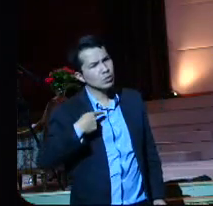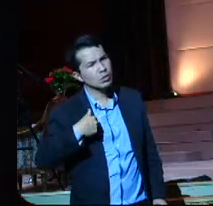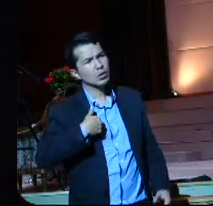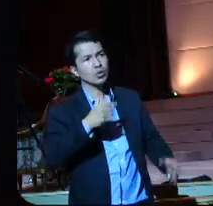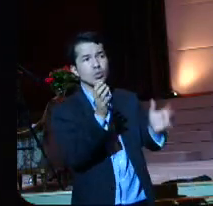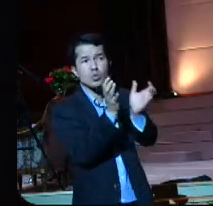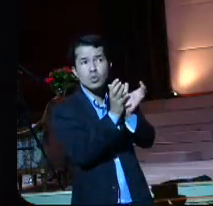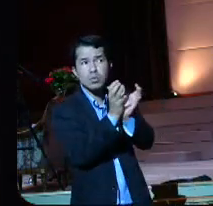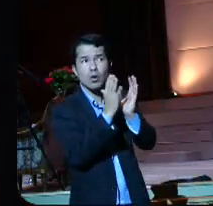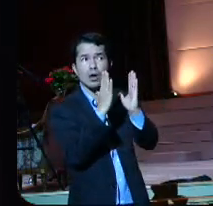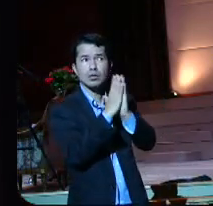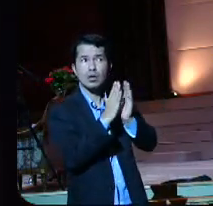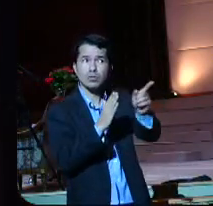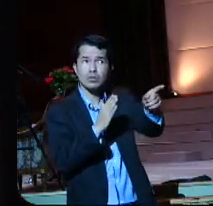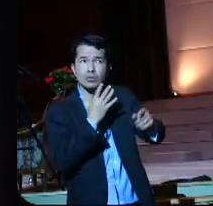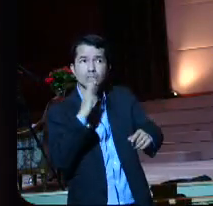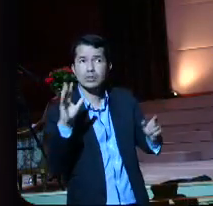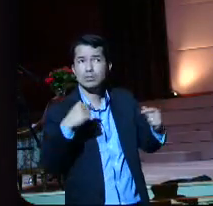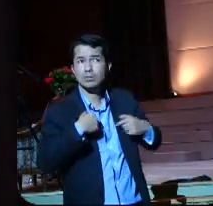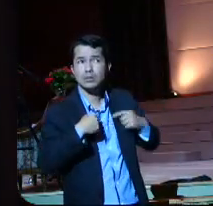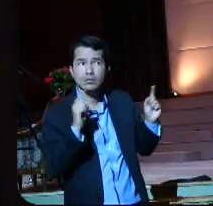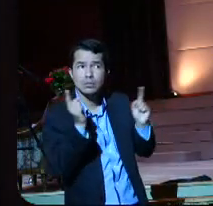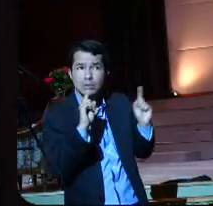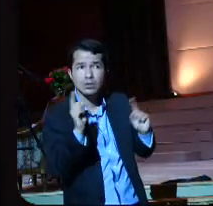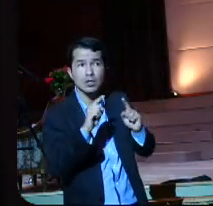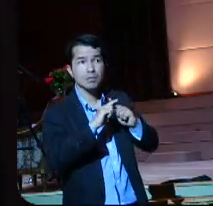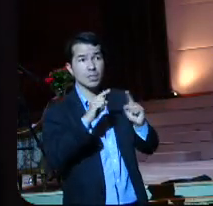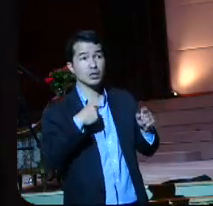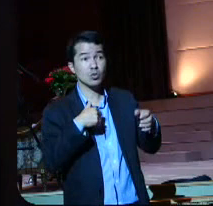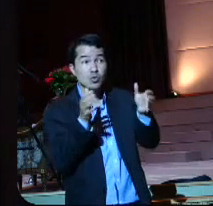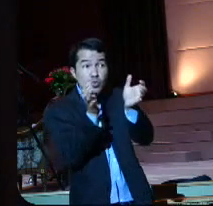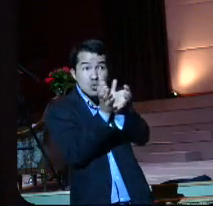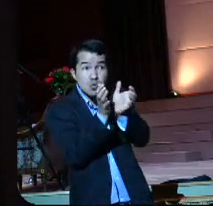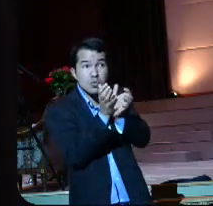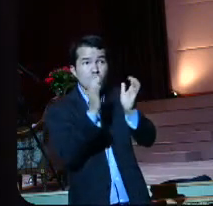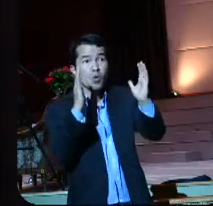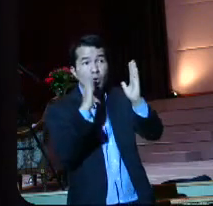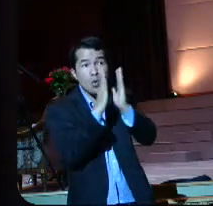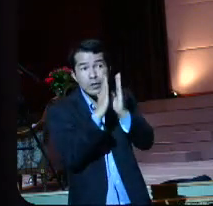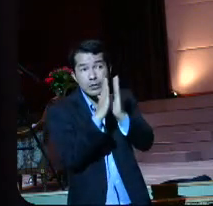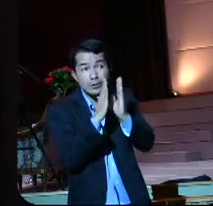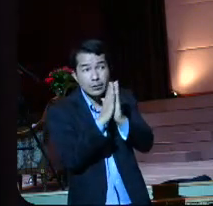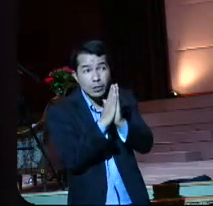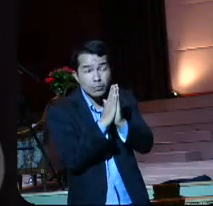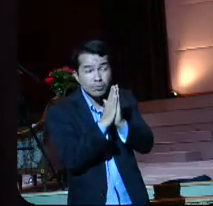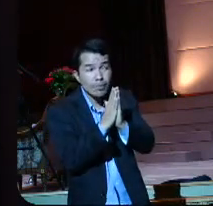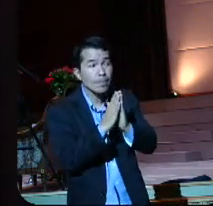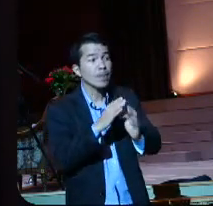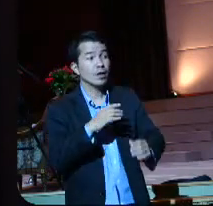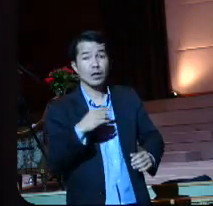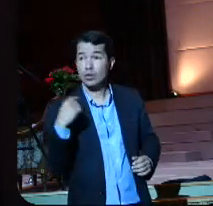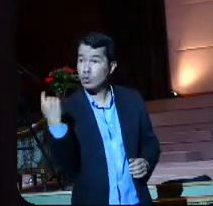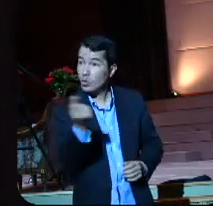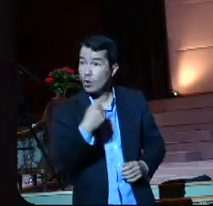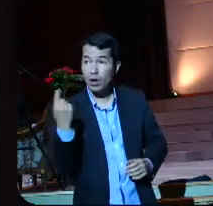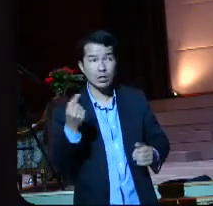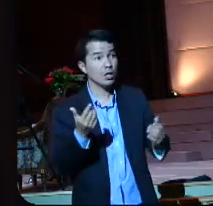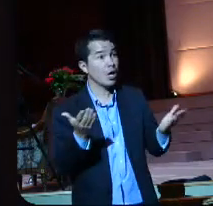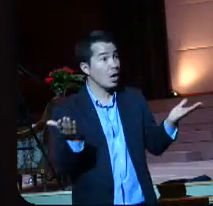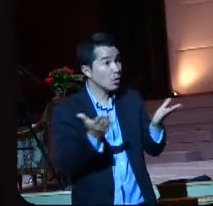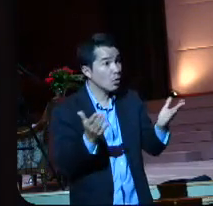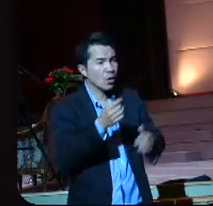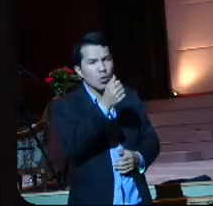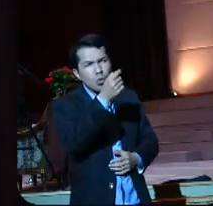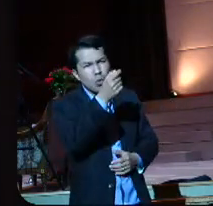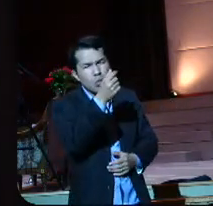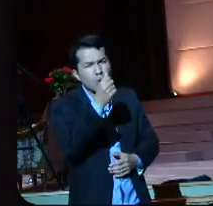oração. O senhor não conhece a gente, mas eu faço parte de um grupo de oração. E nós vamos nos reunir daqui a pouco,